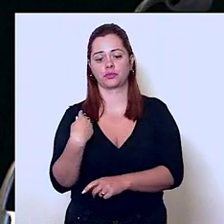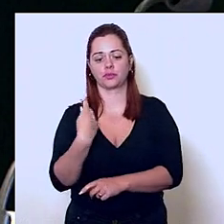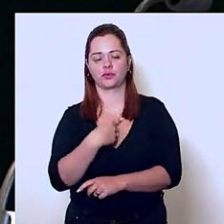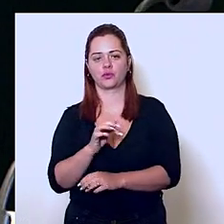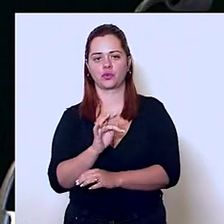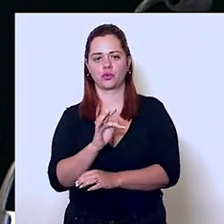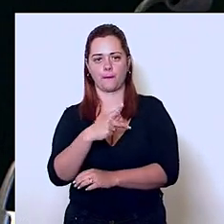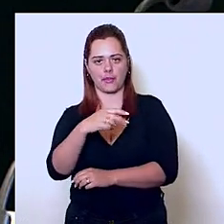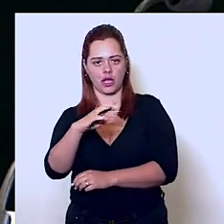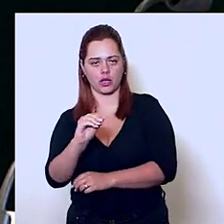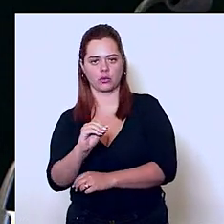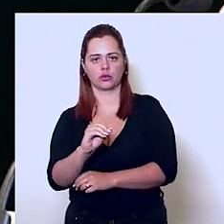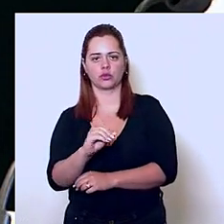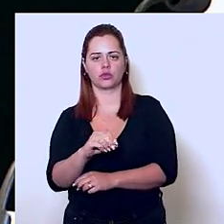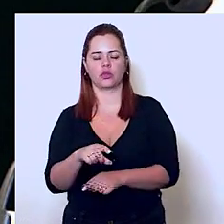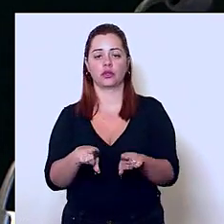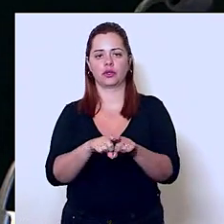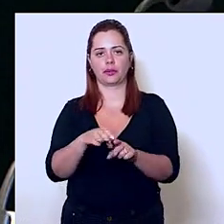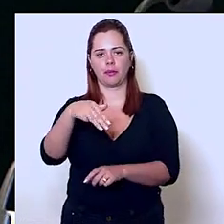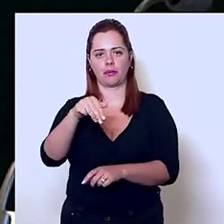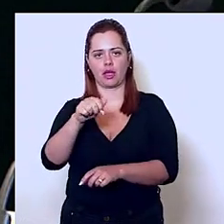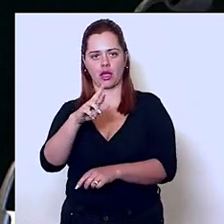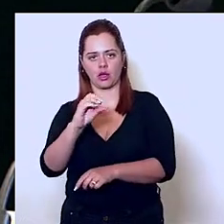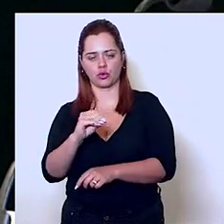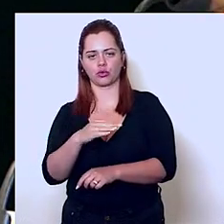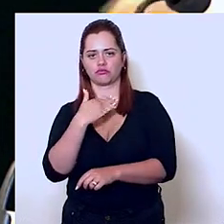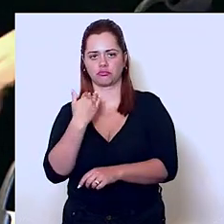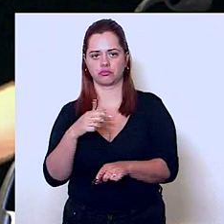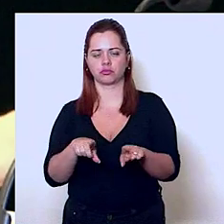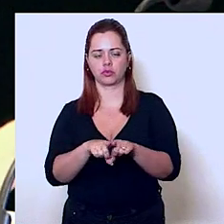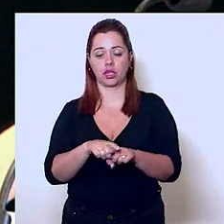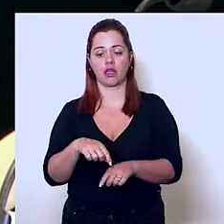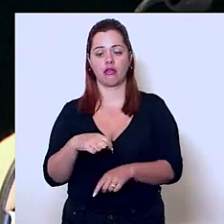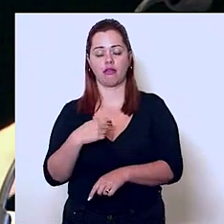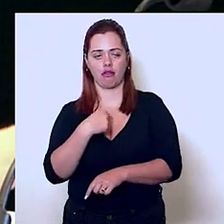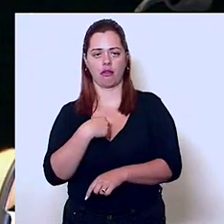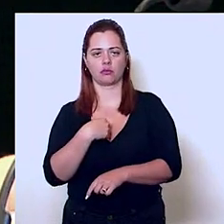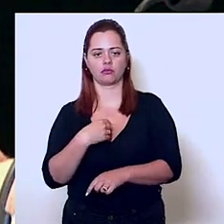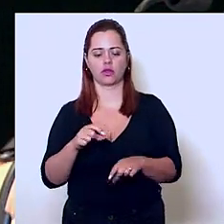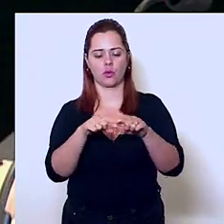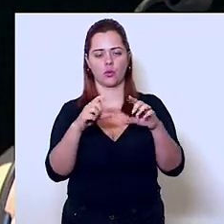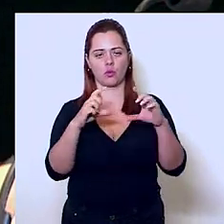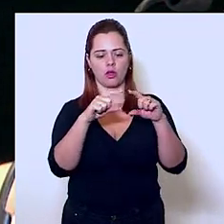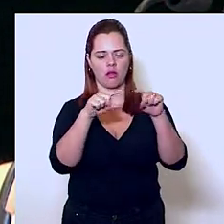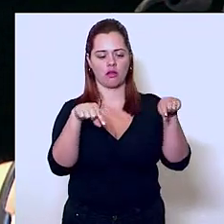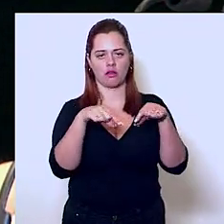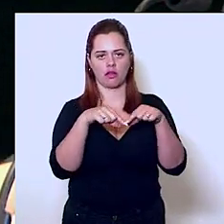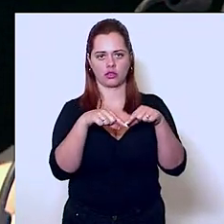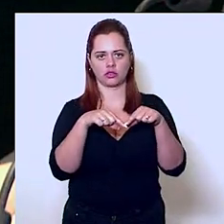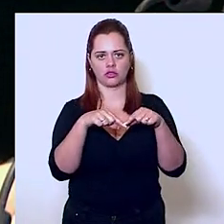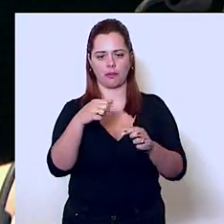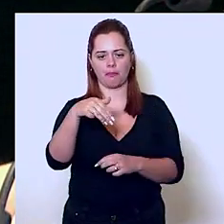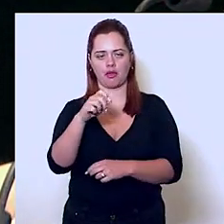finado embaixador Mauro Couto, que era o embaixador em Bagdá, e eu, com uma caixinha de madrepérola, revestido de madrepérola,